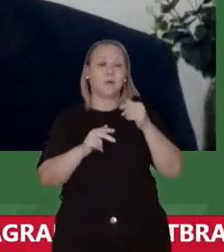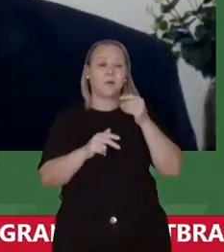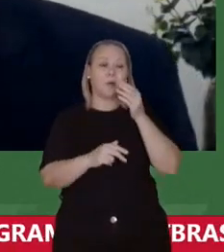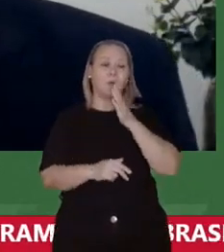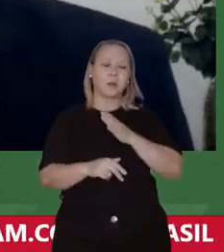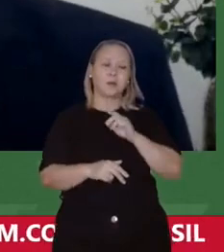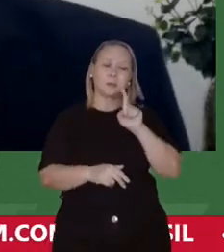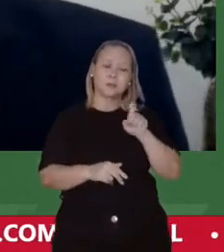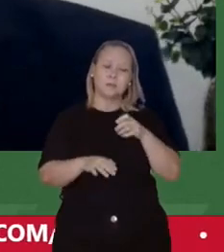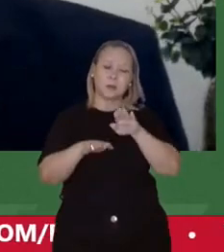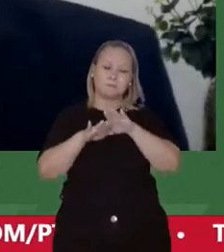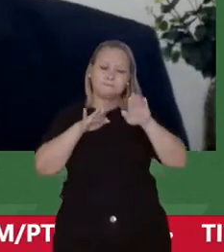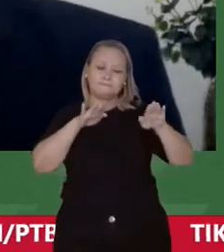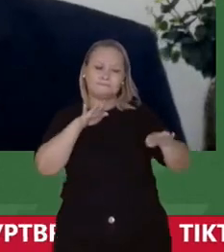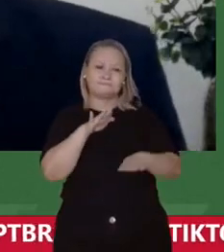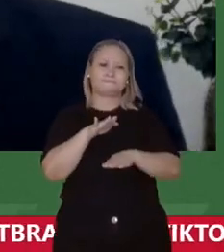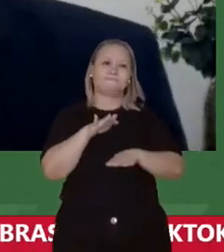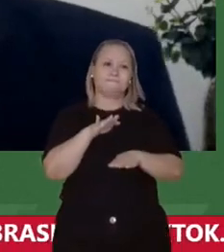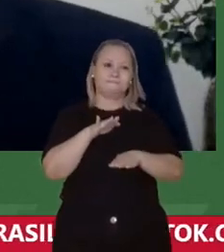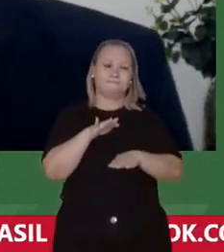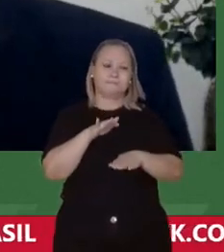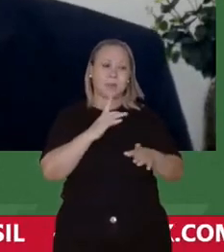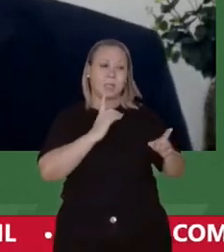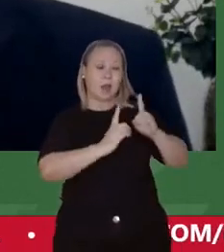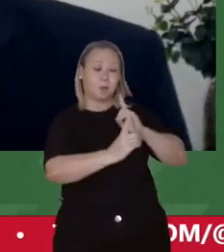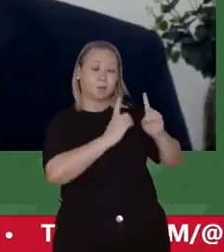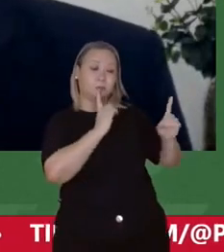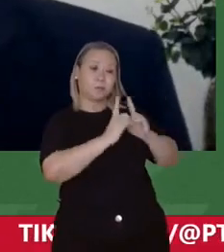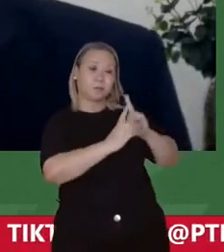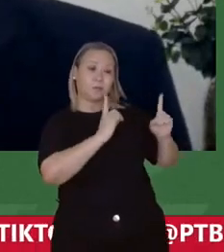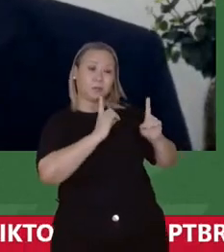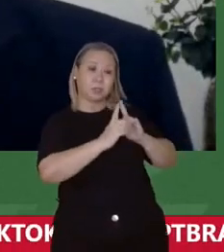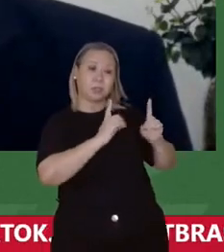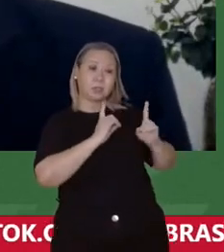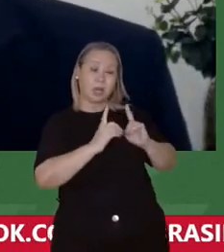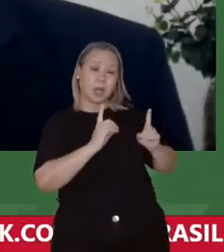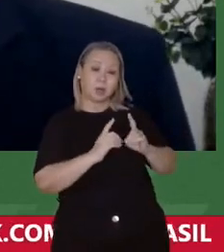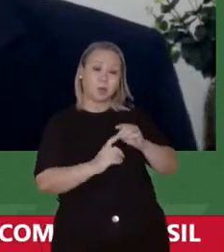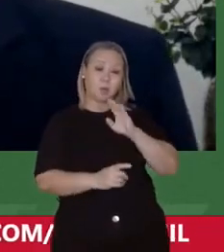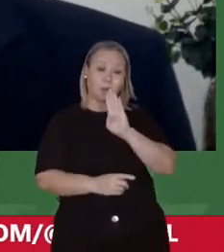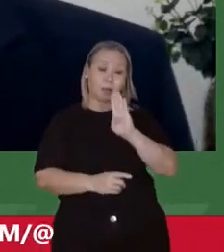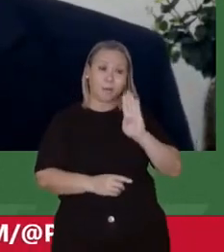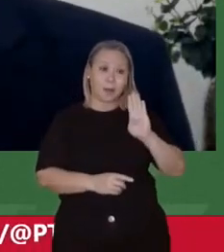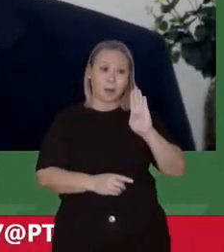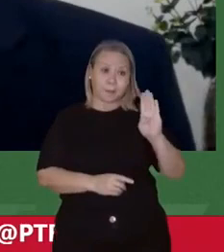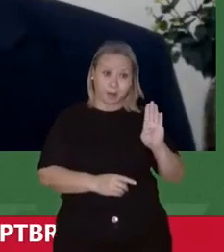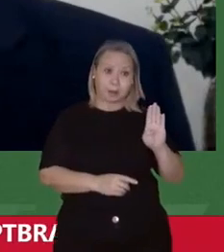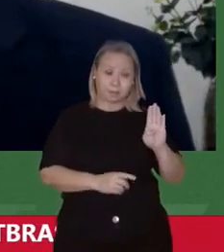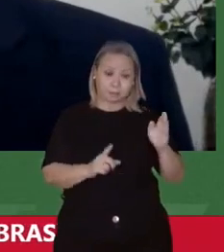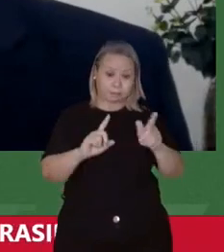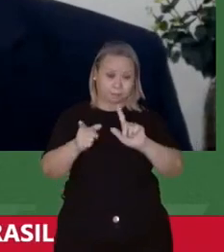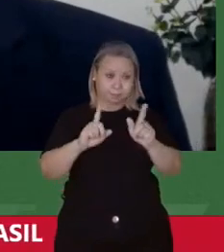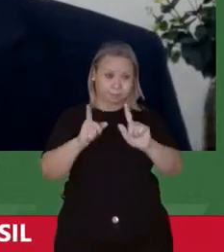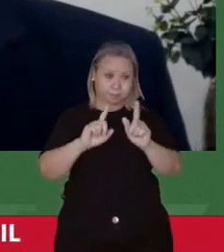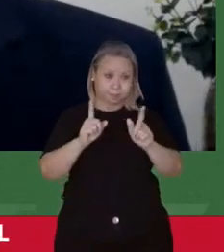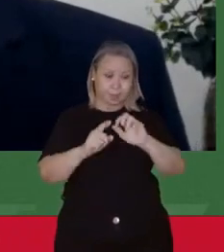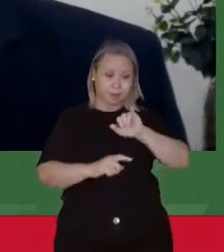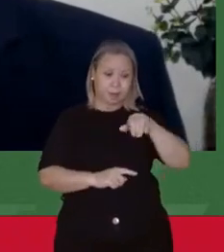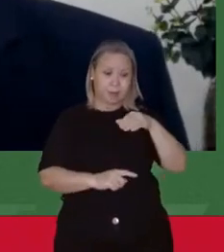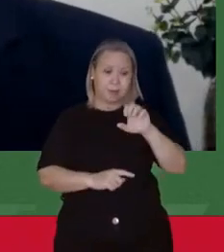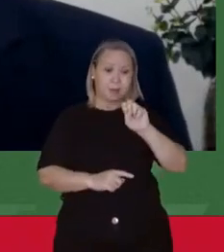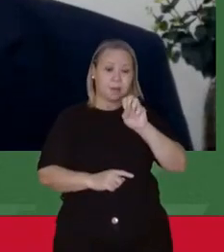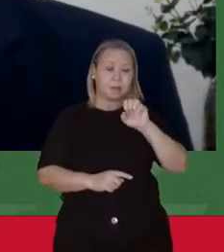desigual. É o diálogo no BBB da Jéssica, uma